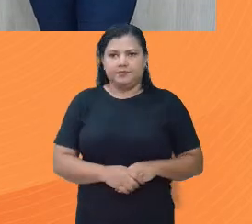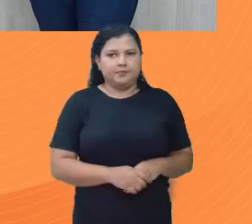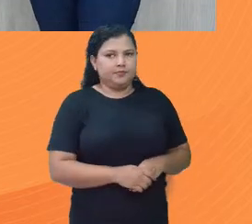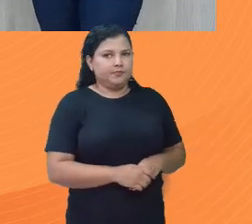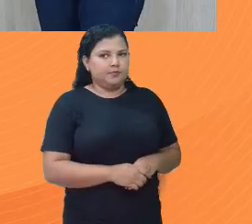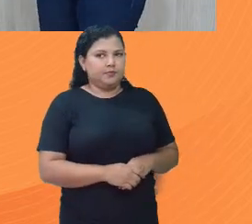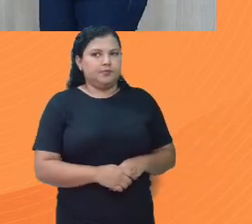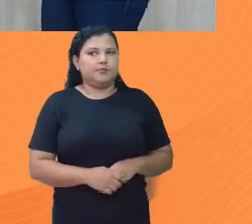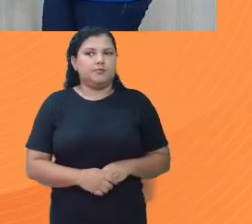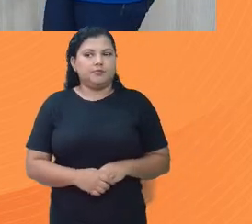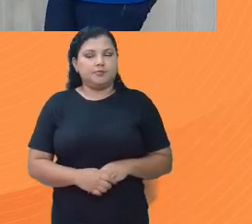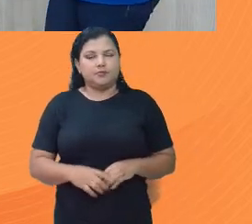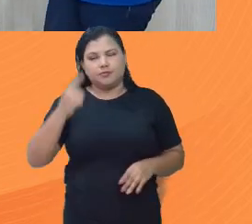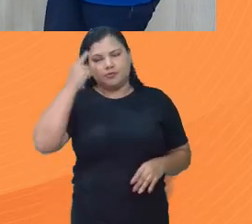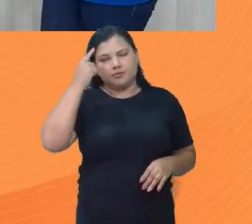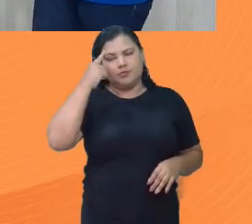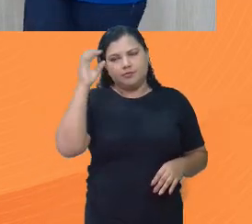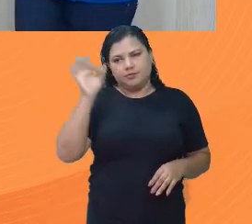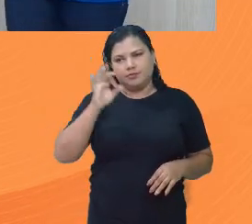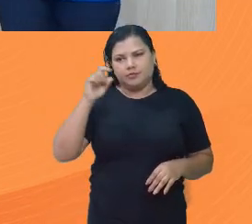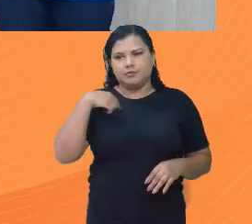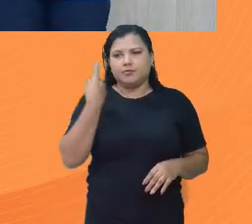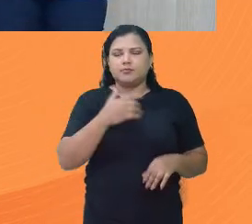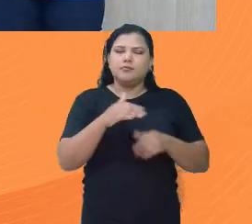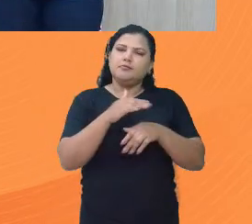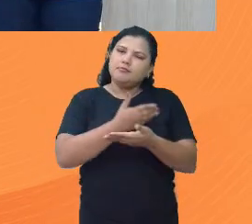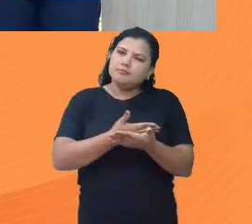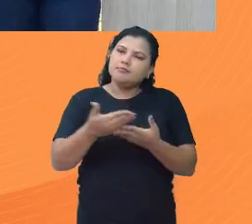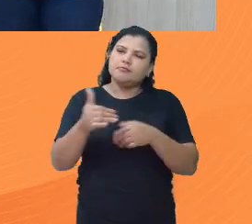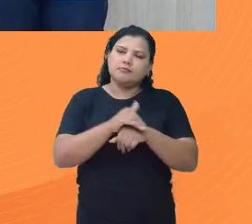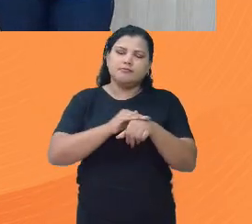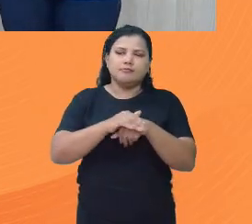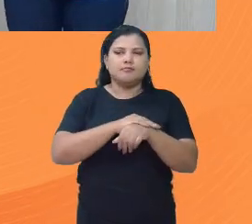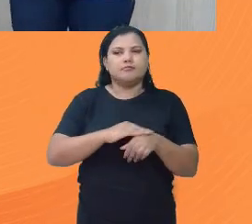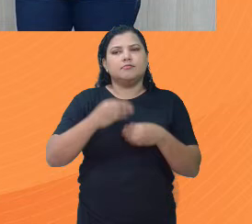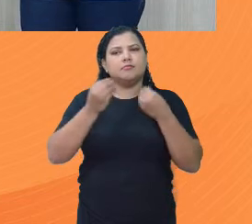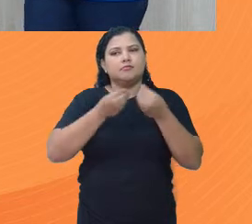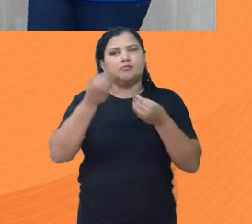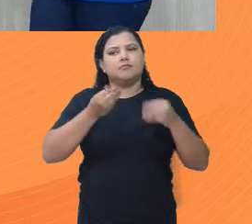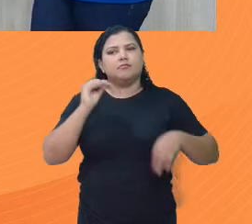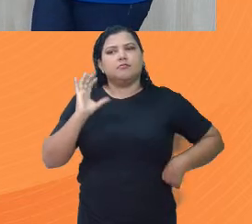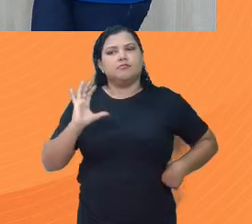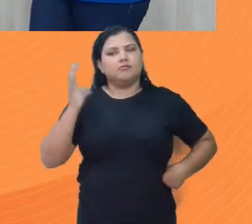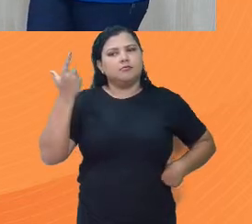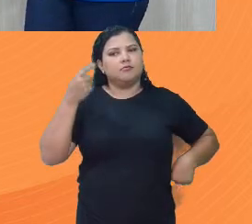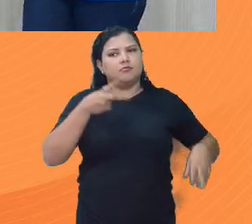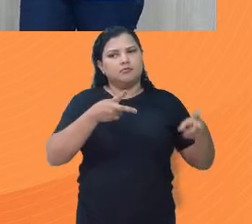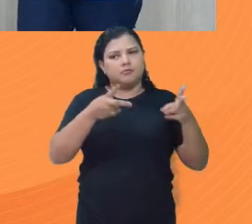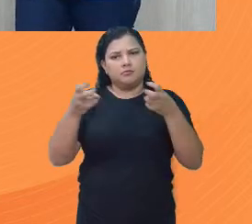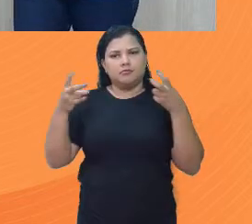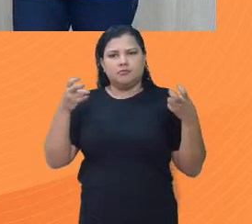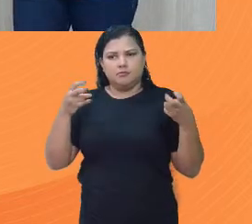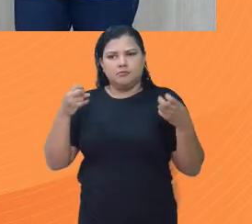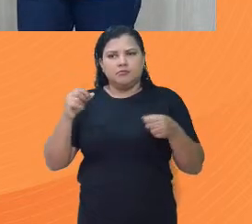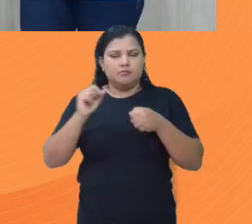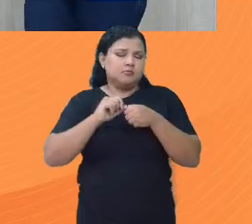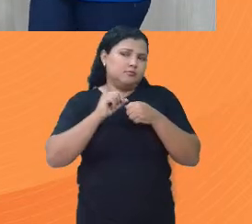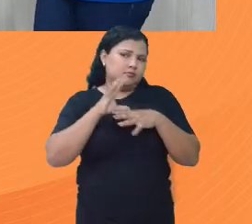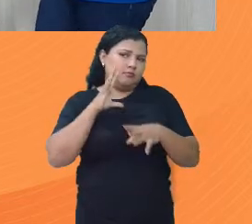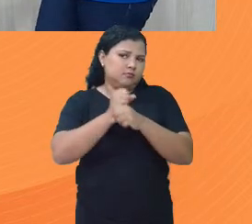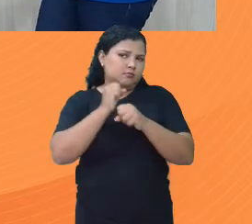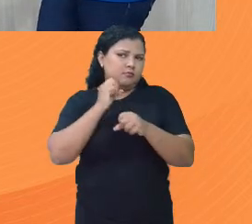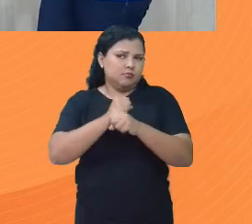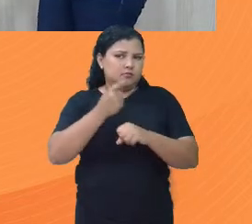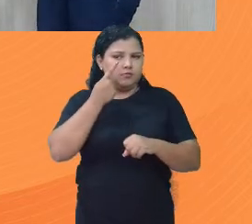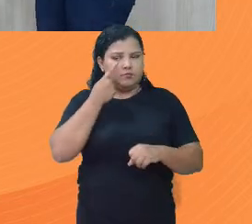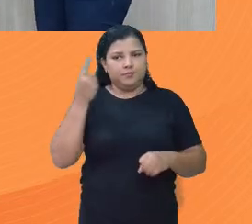6 ideias de porcentagem para a gente começar a conversar e de que maneira a gente consegue identificar ou até mesmo fazer o cálculo desse